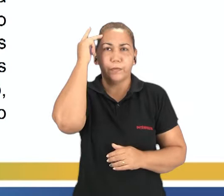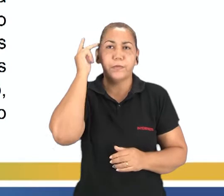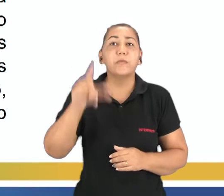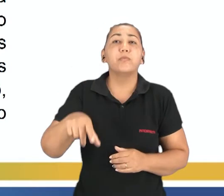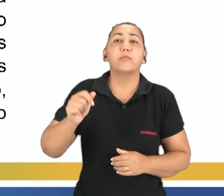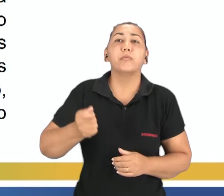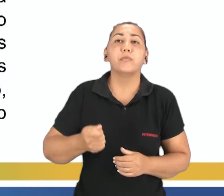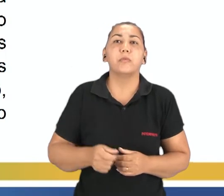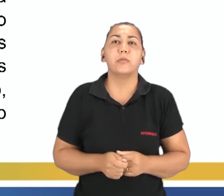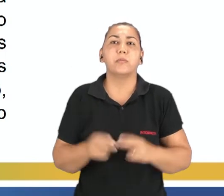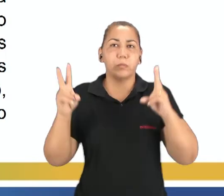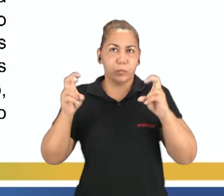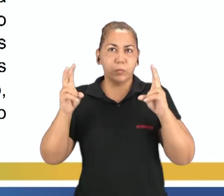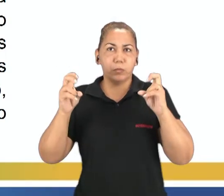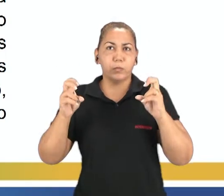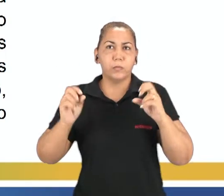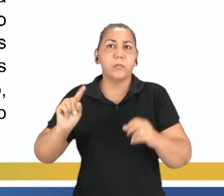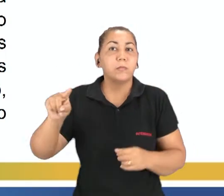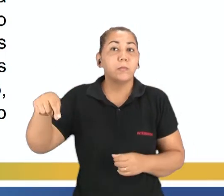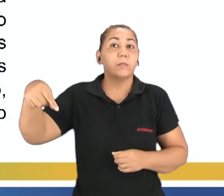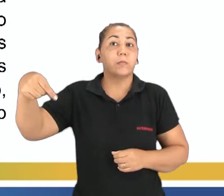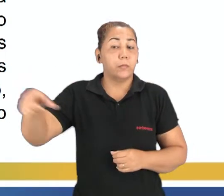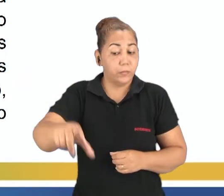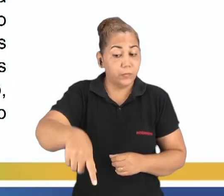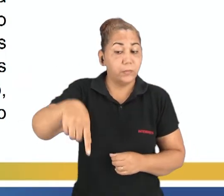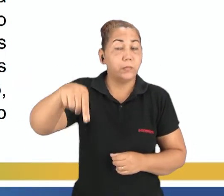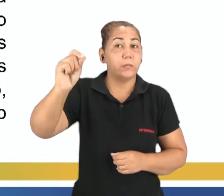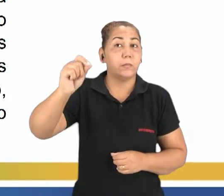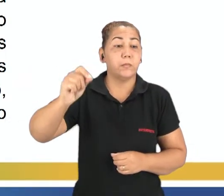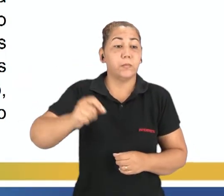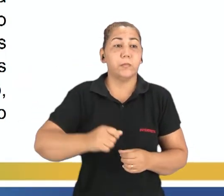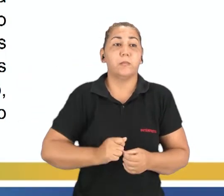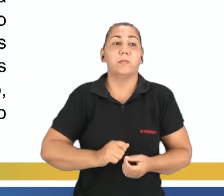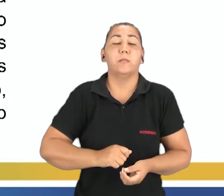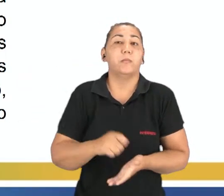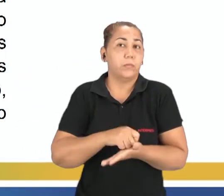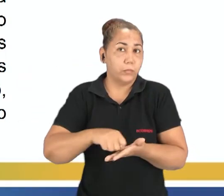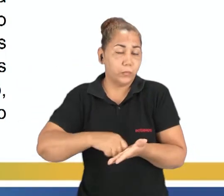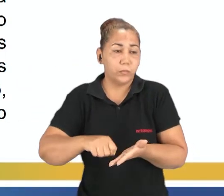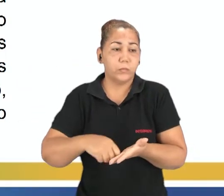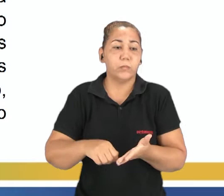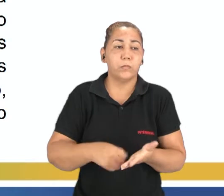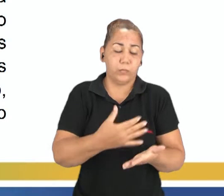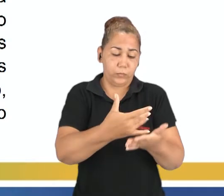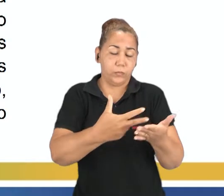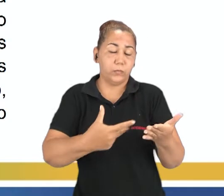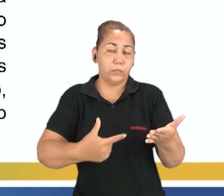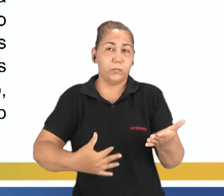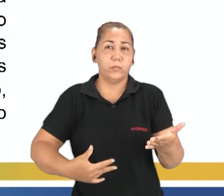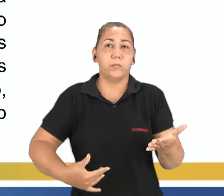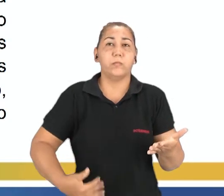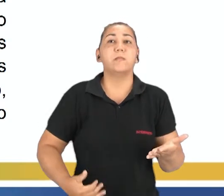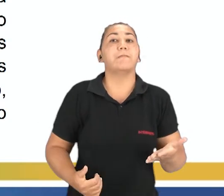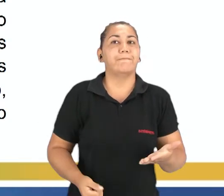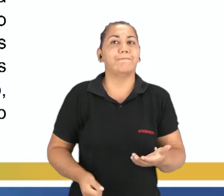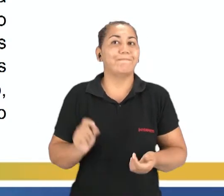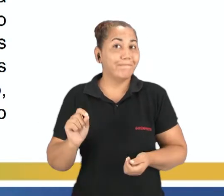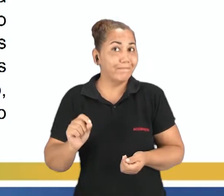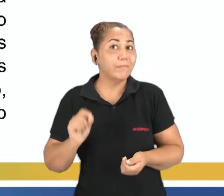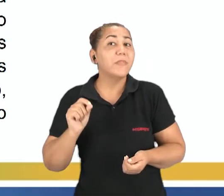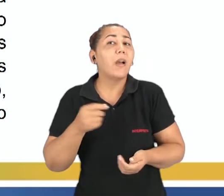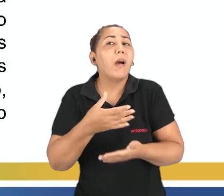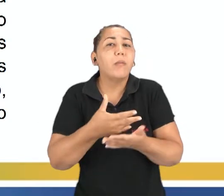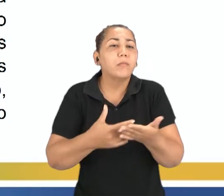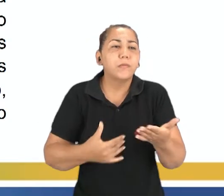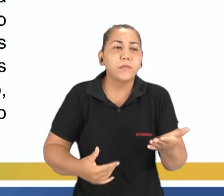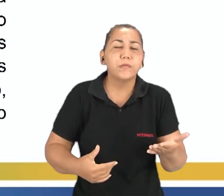o assunto. Após essa escolha, deve-se partir da elaboração do roteiro, correto? Então, vejamos o que é um roteiro.